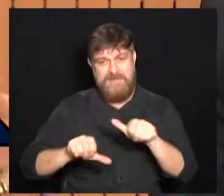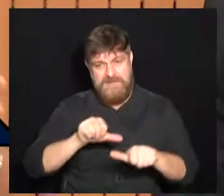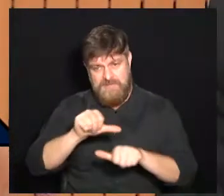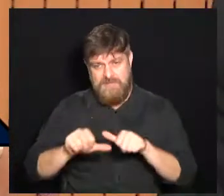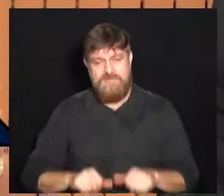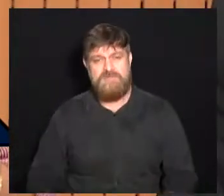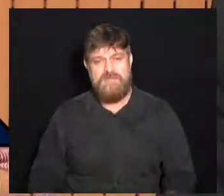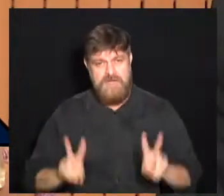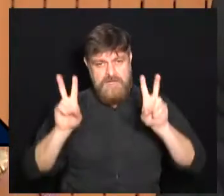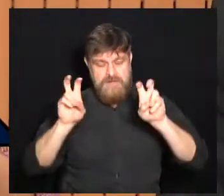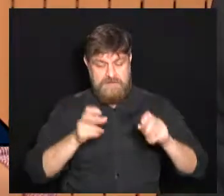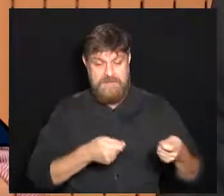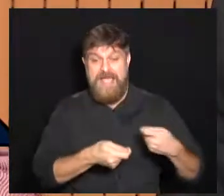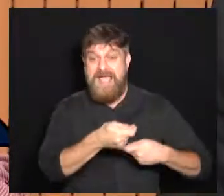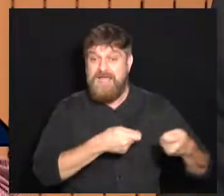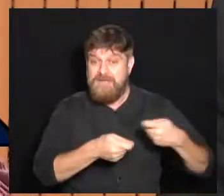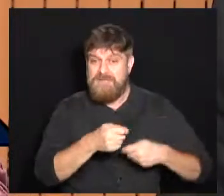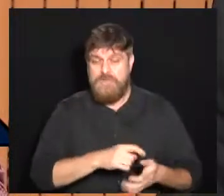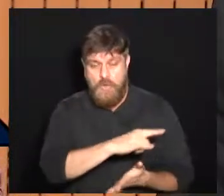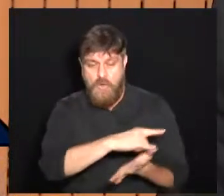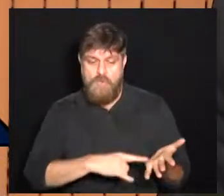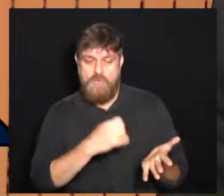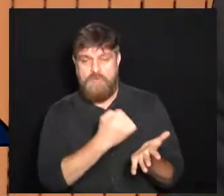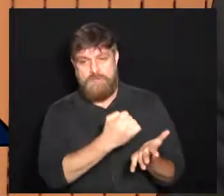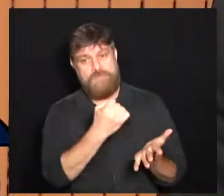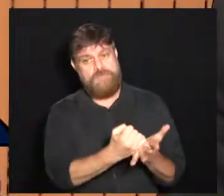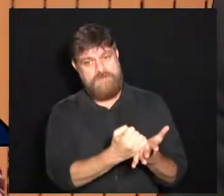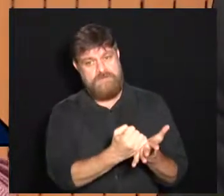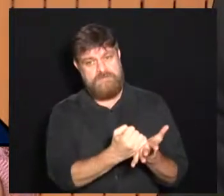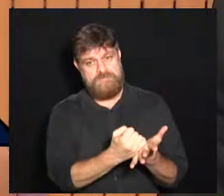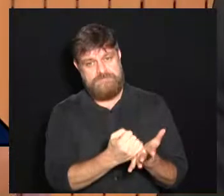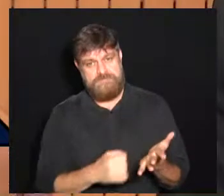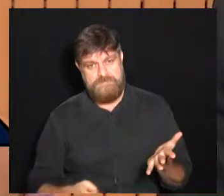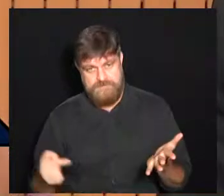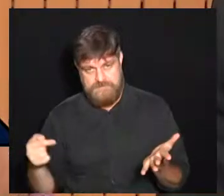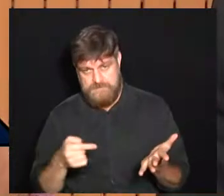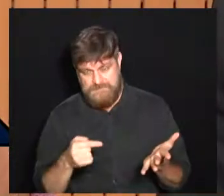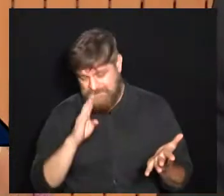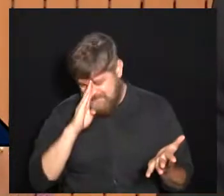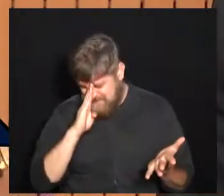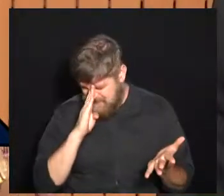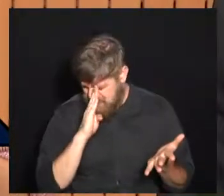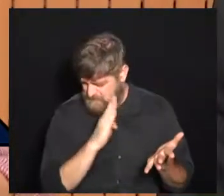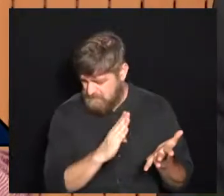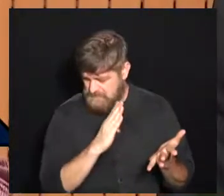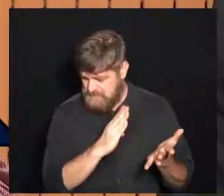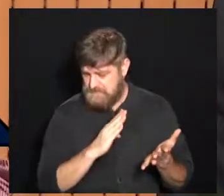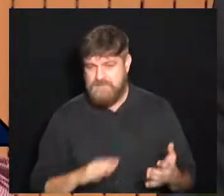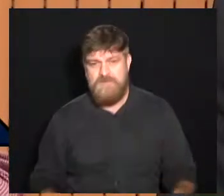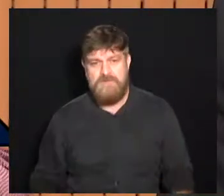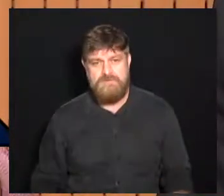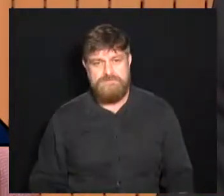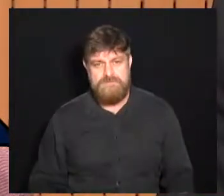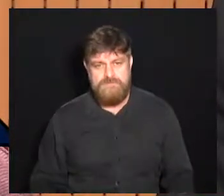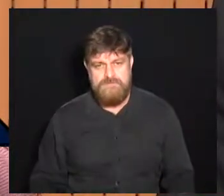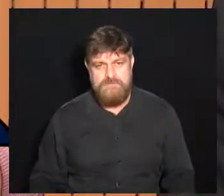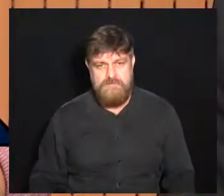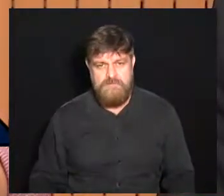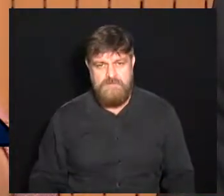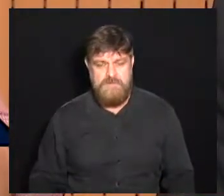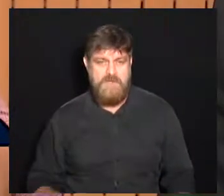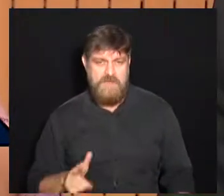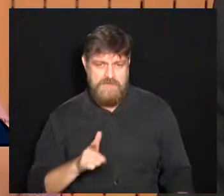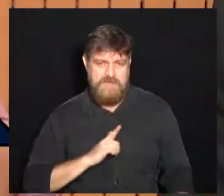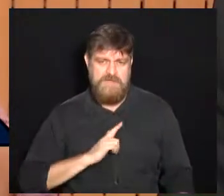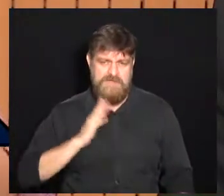vista administrativo do contrato com essas entidades. Essa questão, principalmente, da continuidade. E existe,